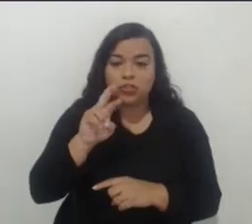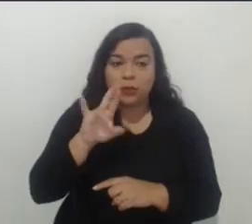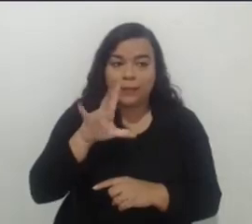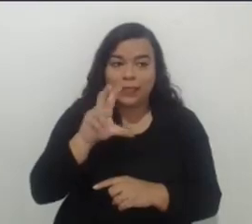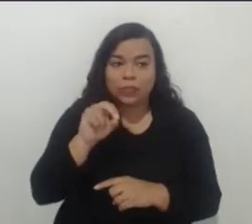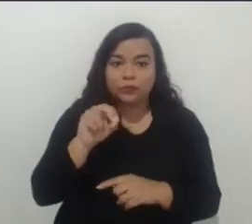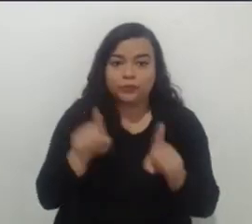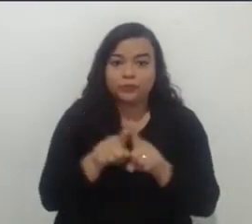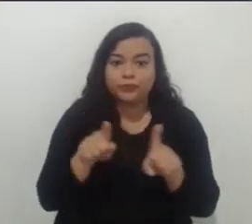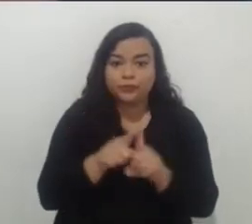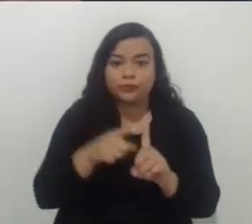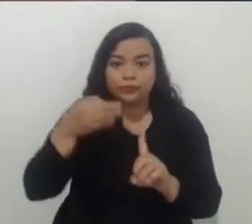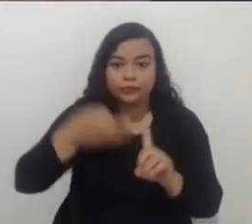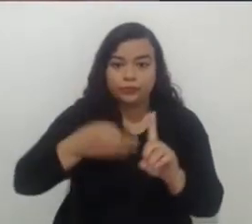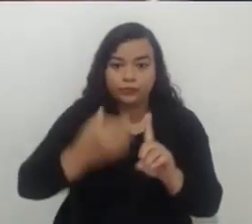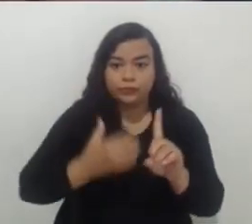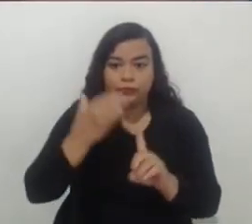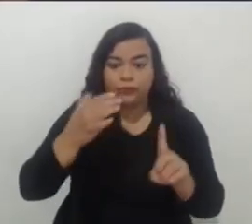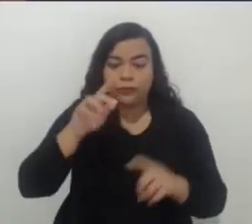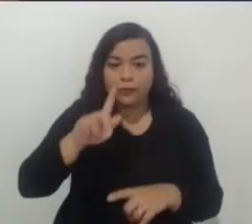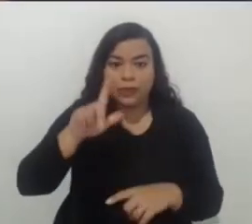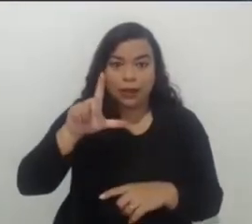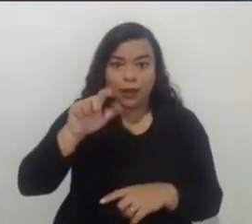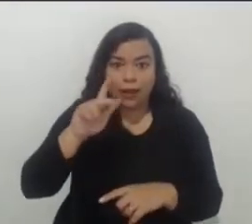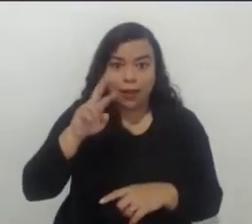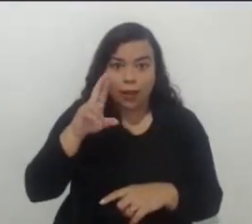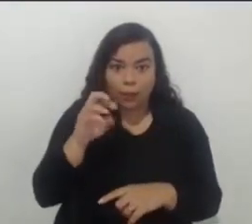que entrará no correr da sessão